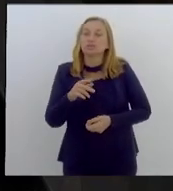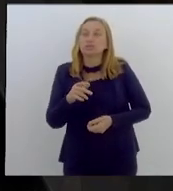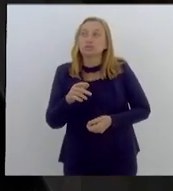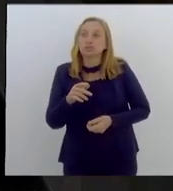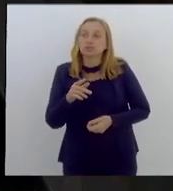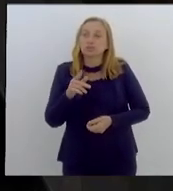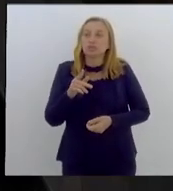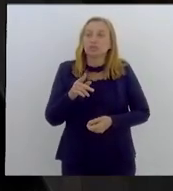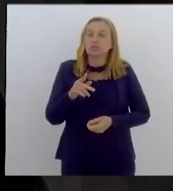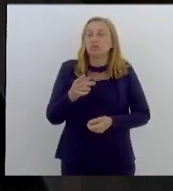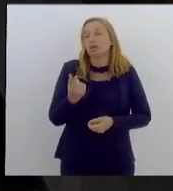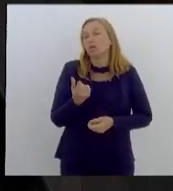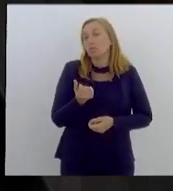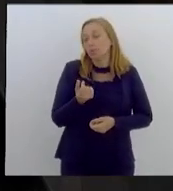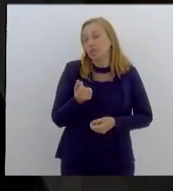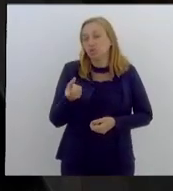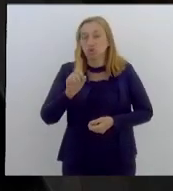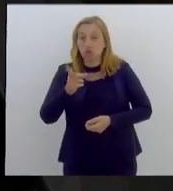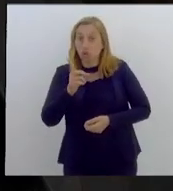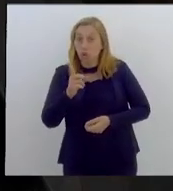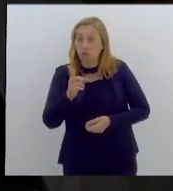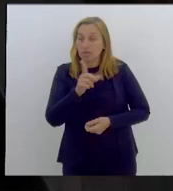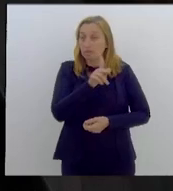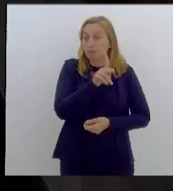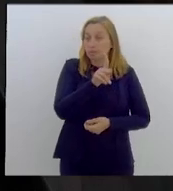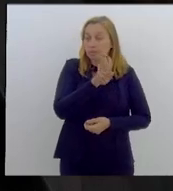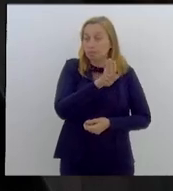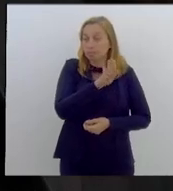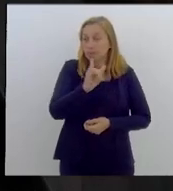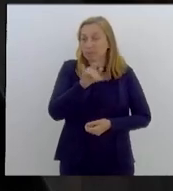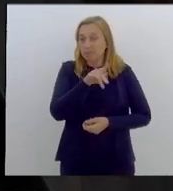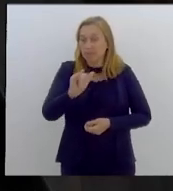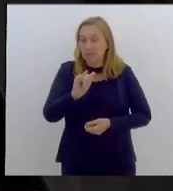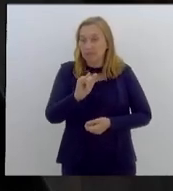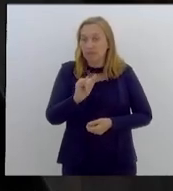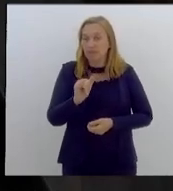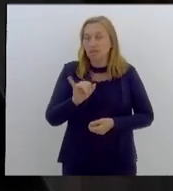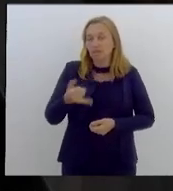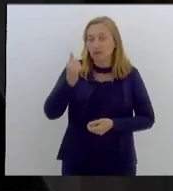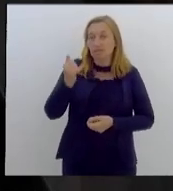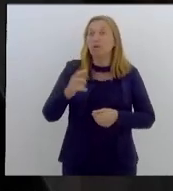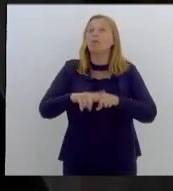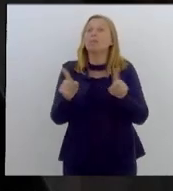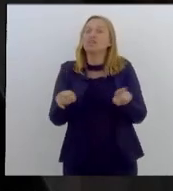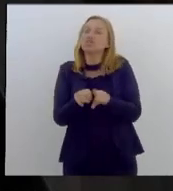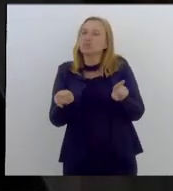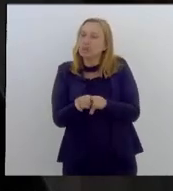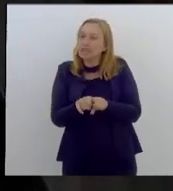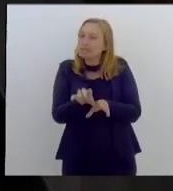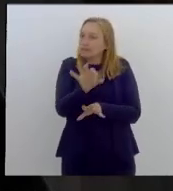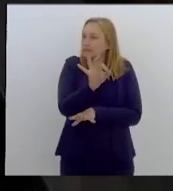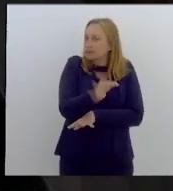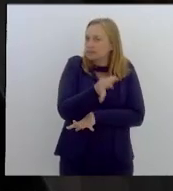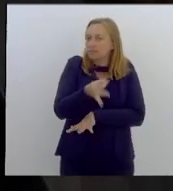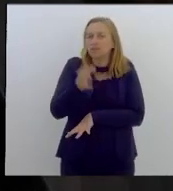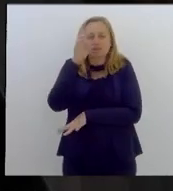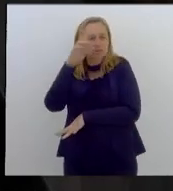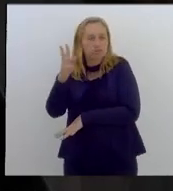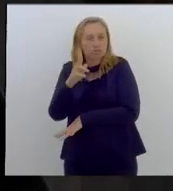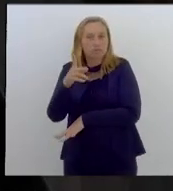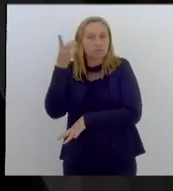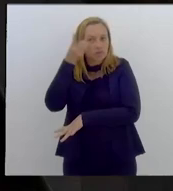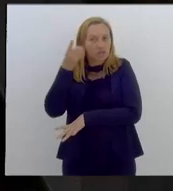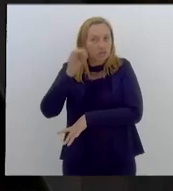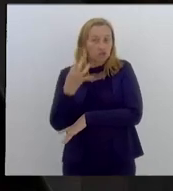de preço de barril, de dólar, de PIB e de inflação. Mas também consideramos, deputado Chico